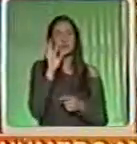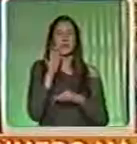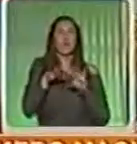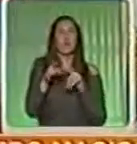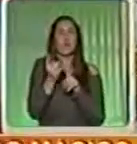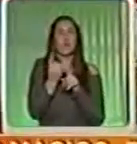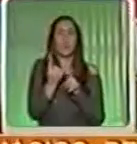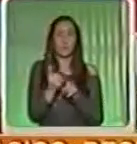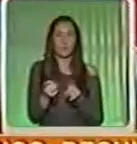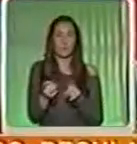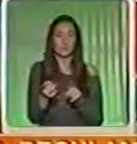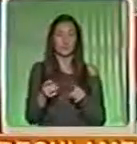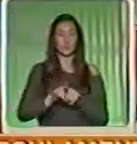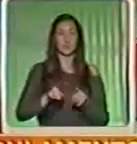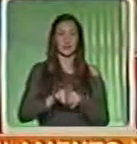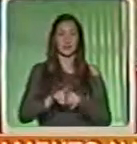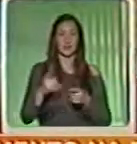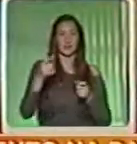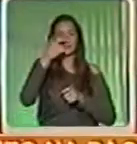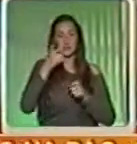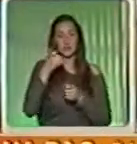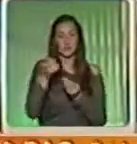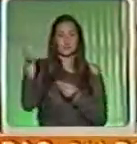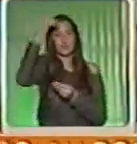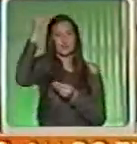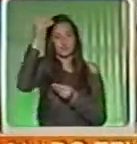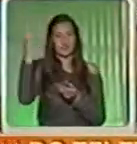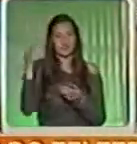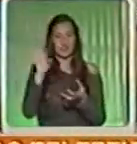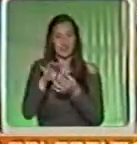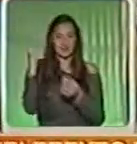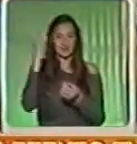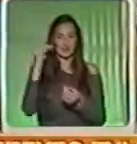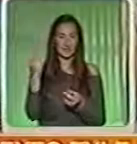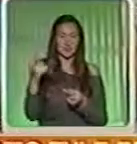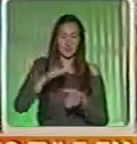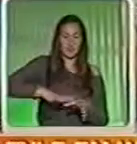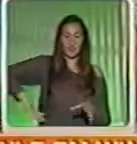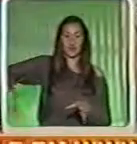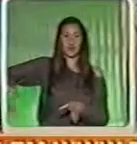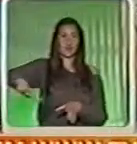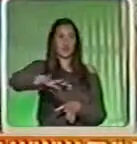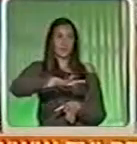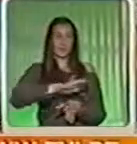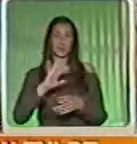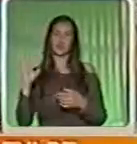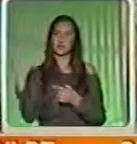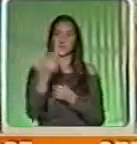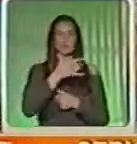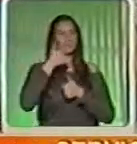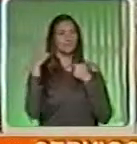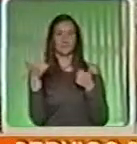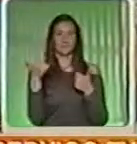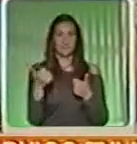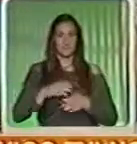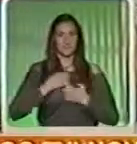animação de cariz popular, claro. Obviamente, que case com o desfrutar do espaço, que também sim, é um espaço muito agradável.